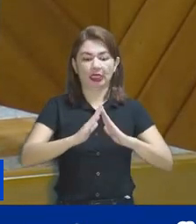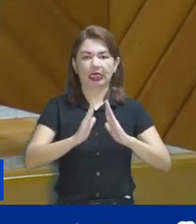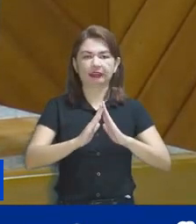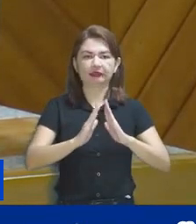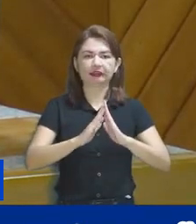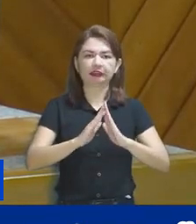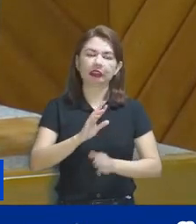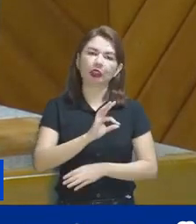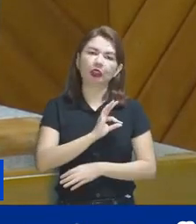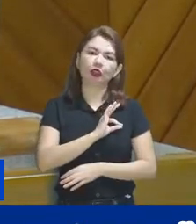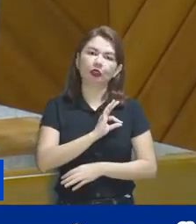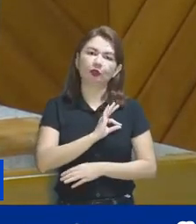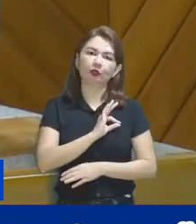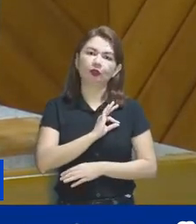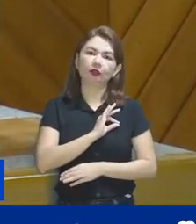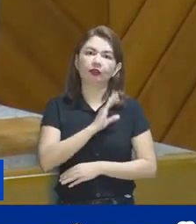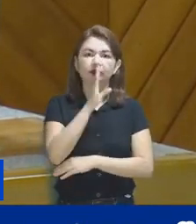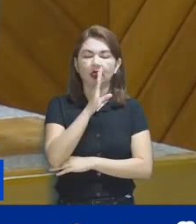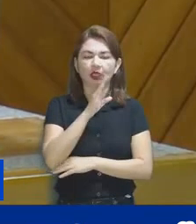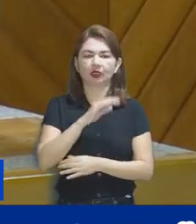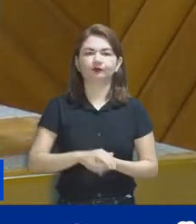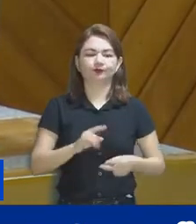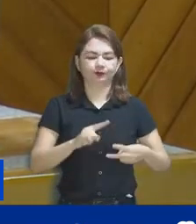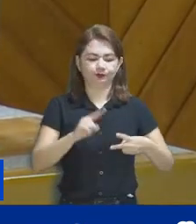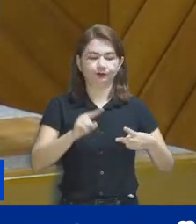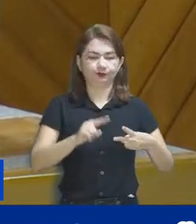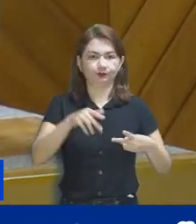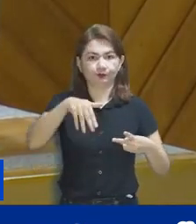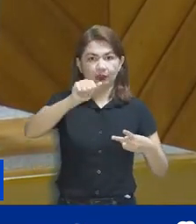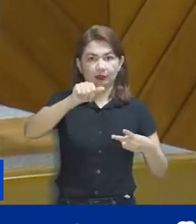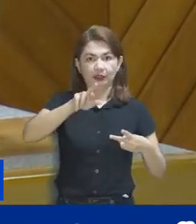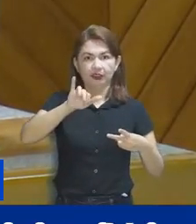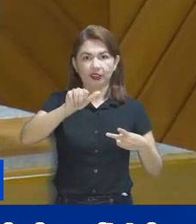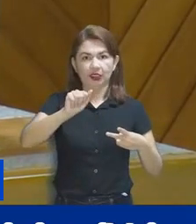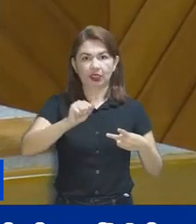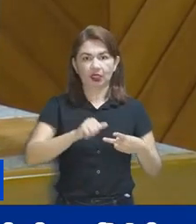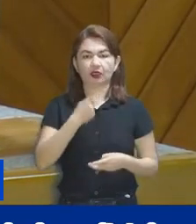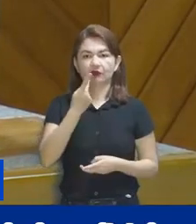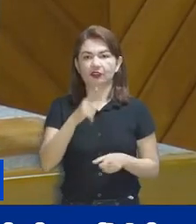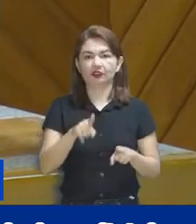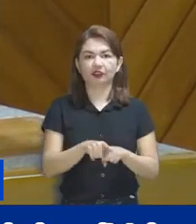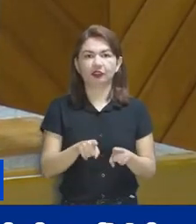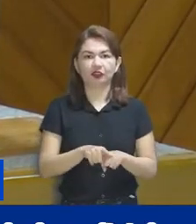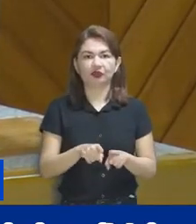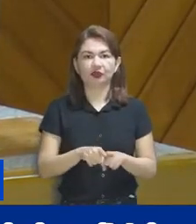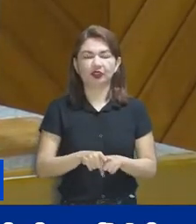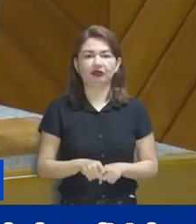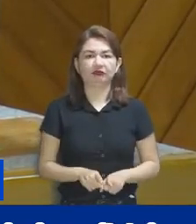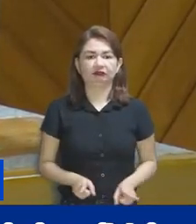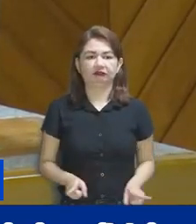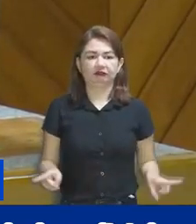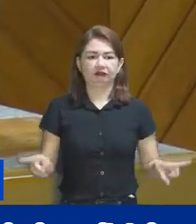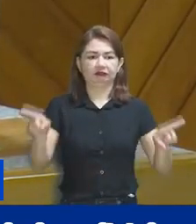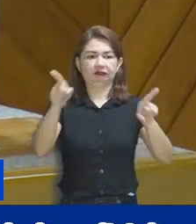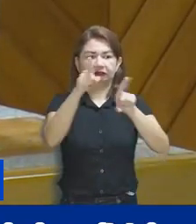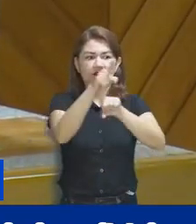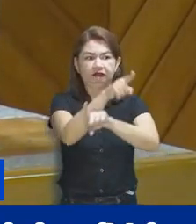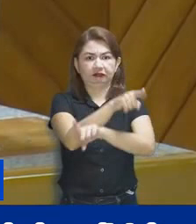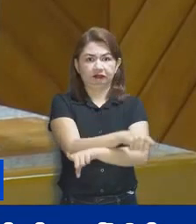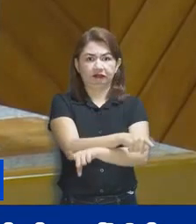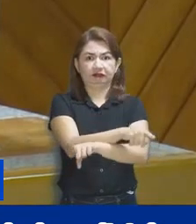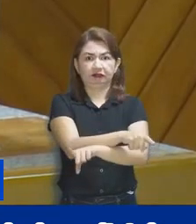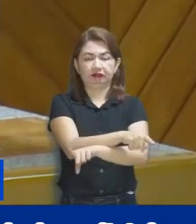Maria Ramos, em audiência, também apresentou versão completamente distinta